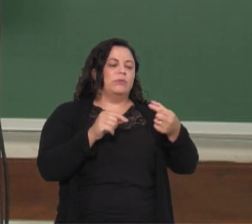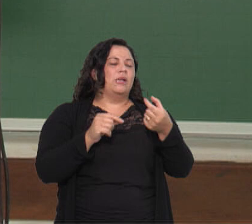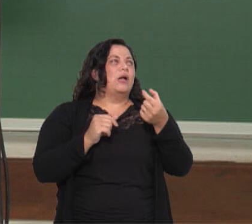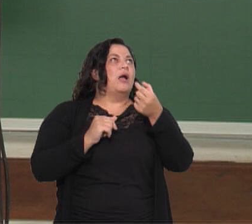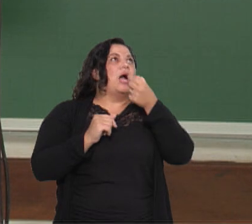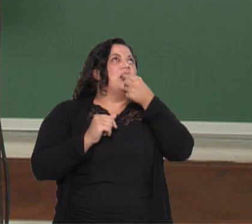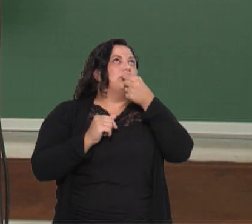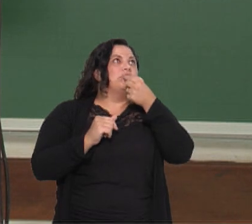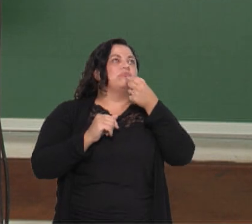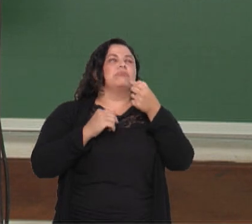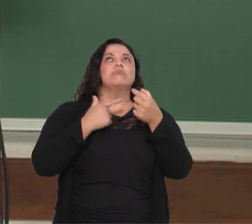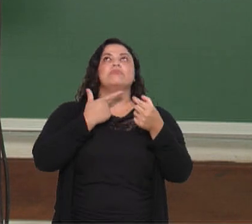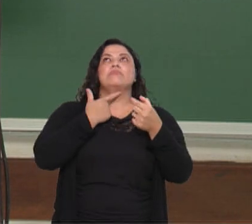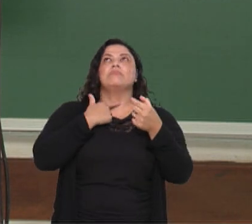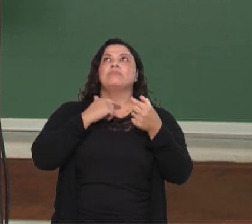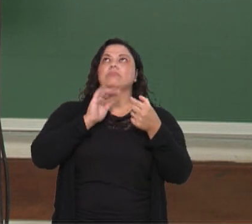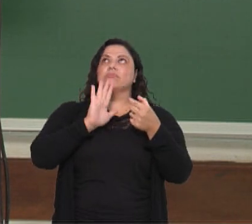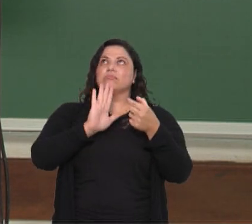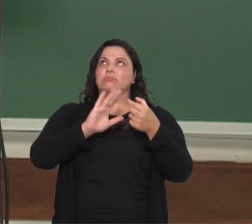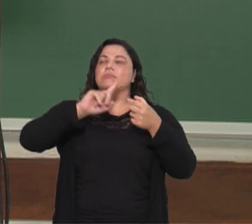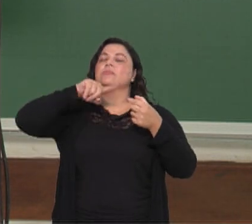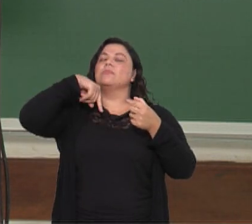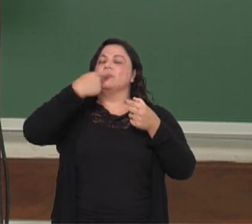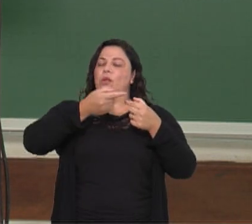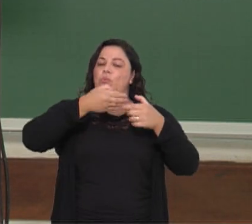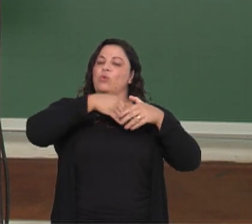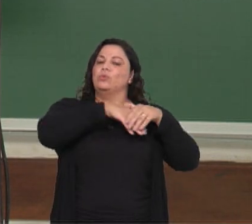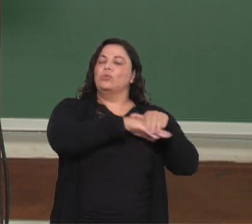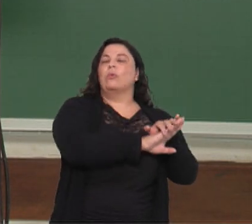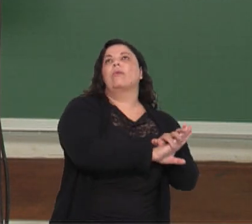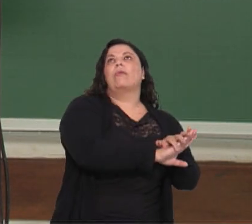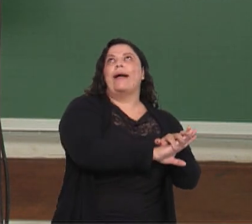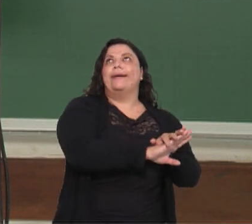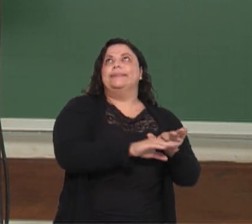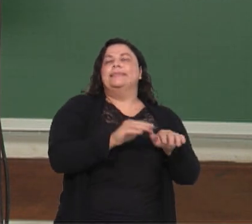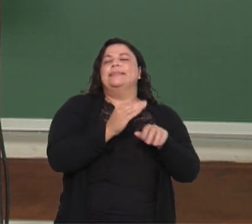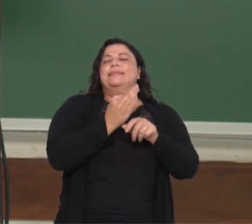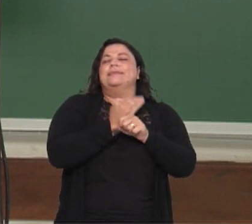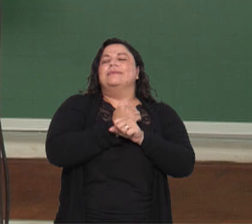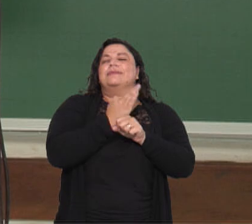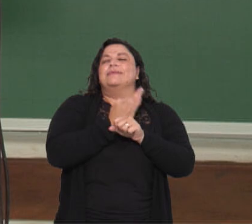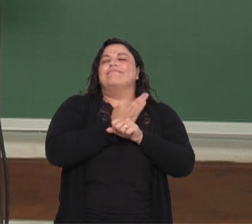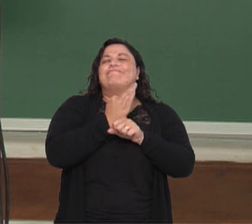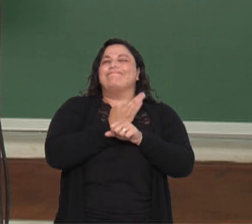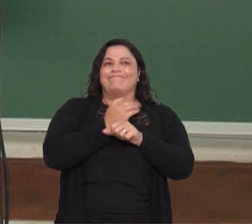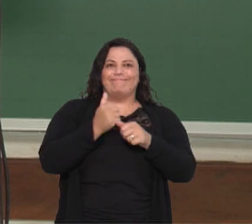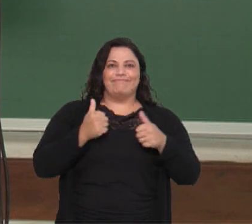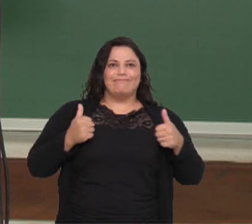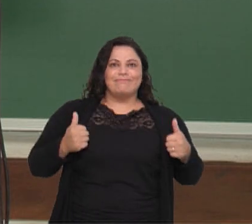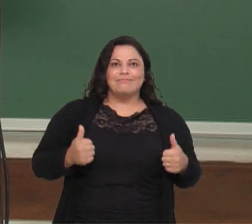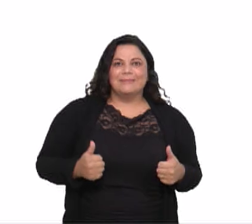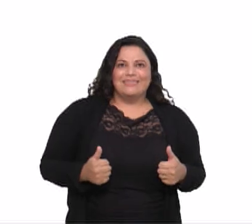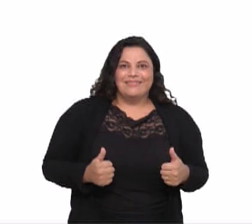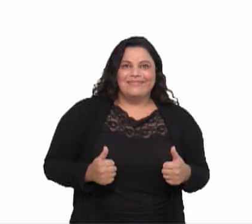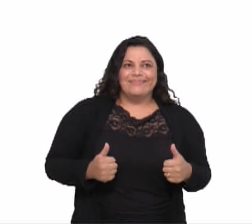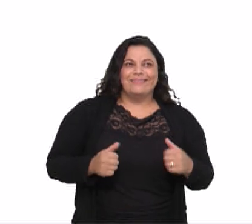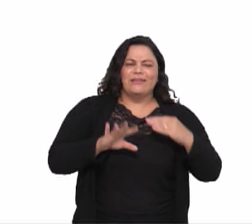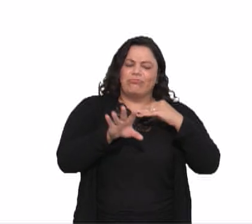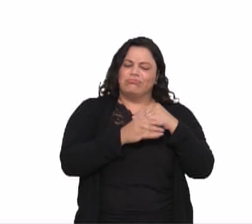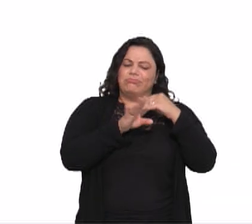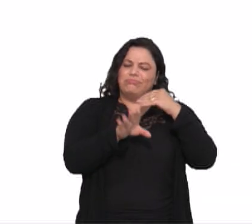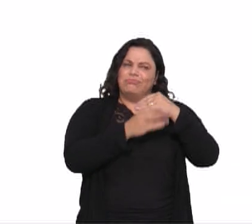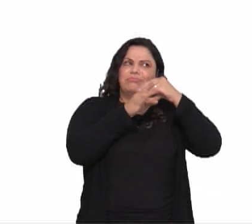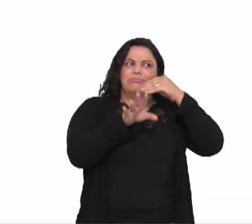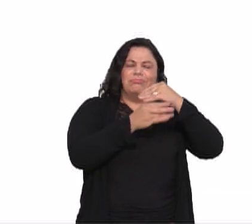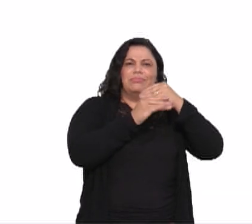de comer, mas eu vou guardar para depois esse pedacinho aqui. Essa é a virtude da temperança. Tá? Então é algo acumulativo. Tá?